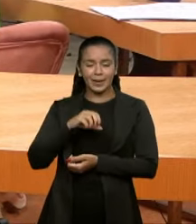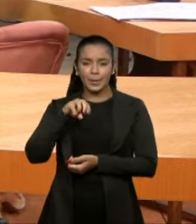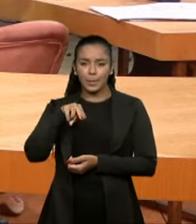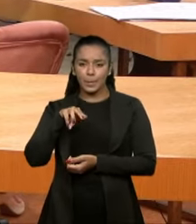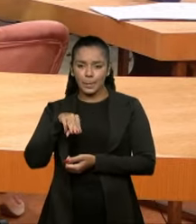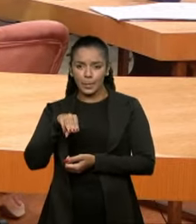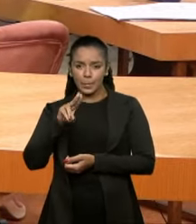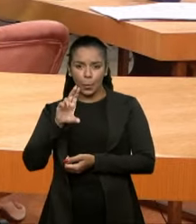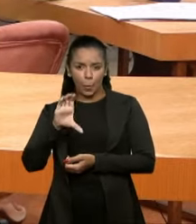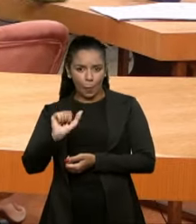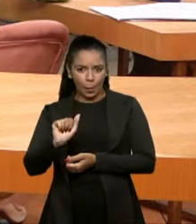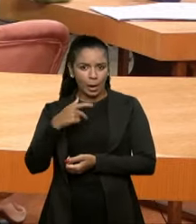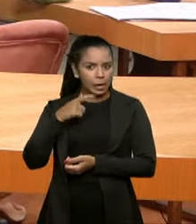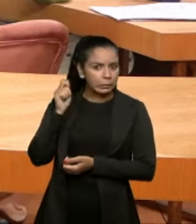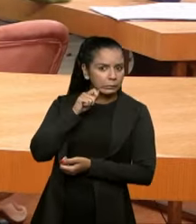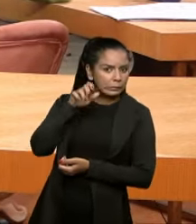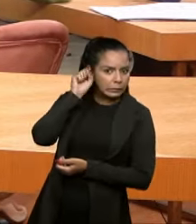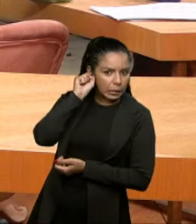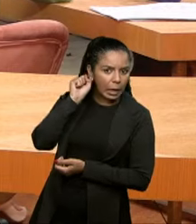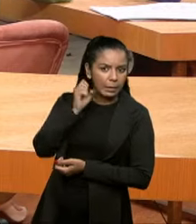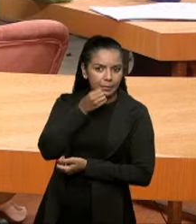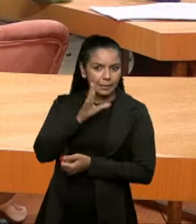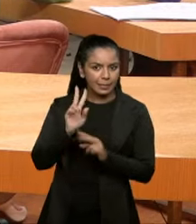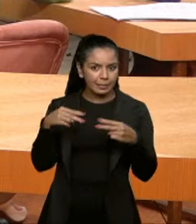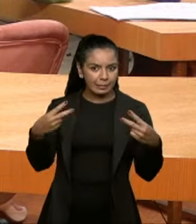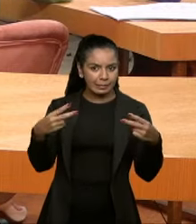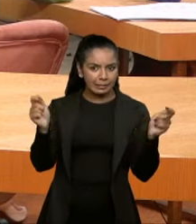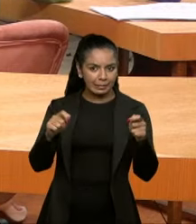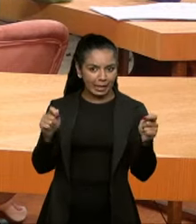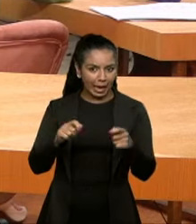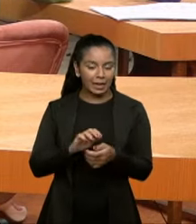tá me escutando? Nosso link tá bom?